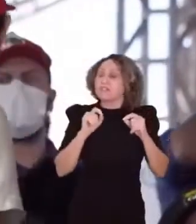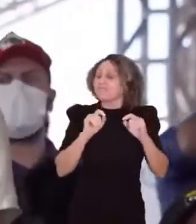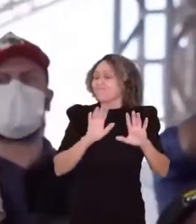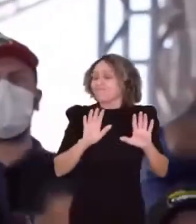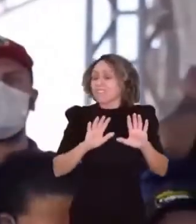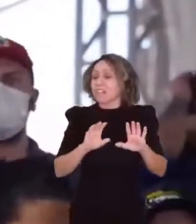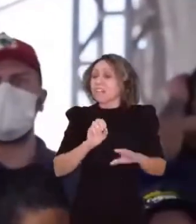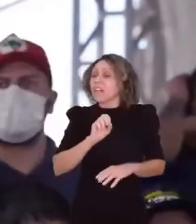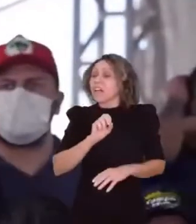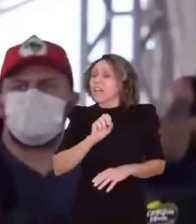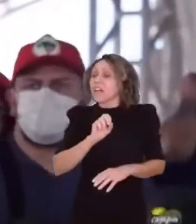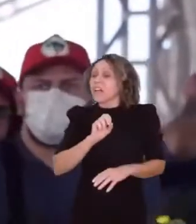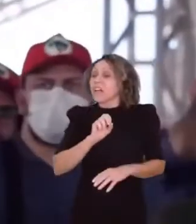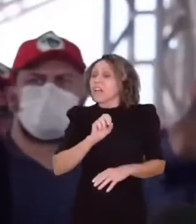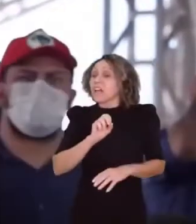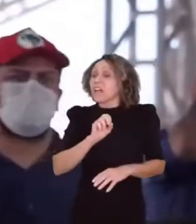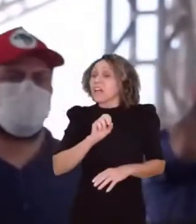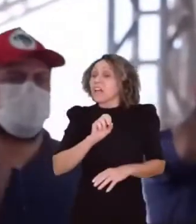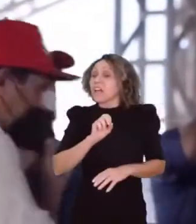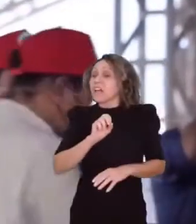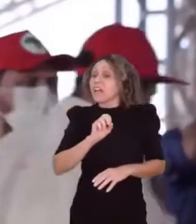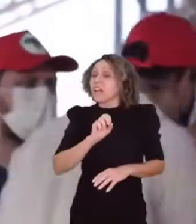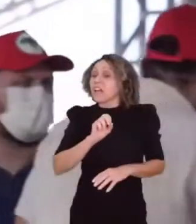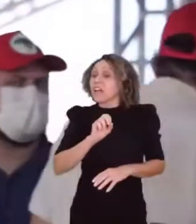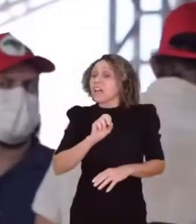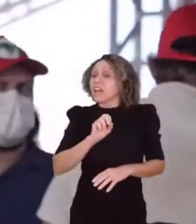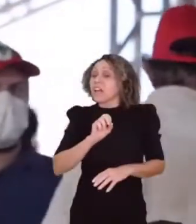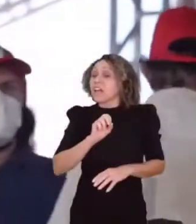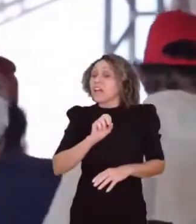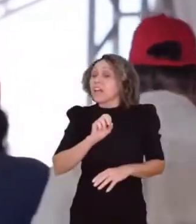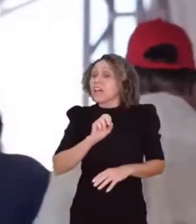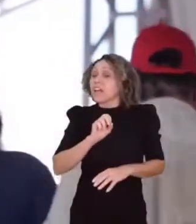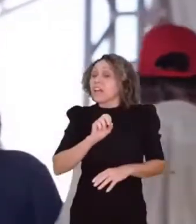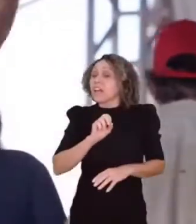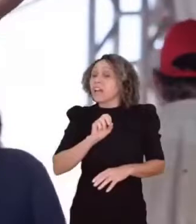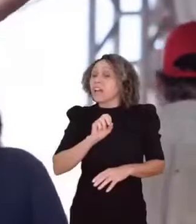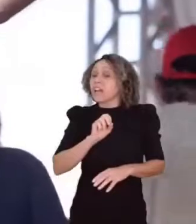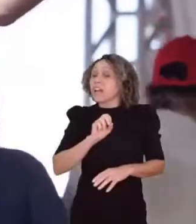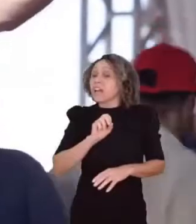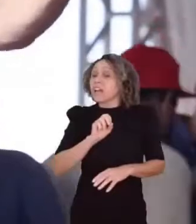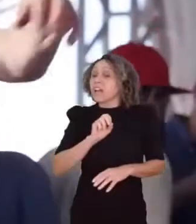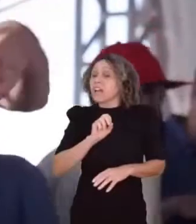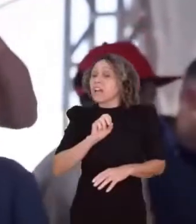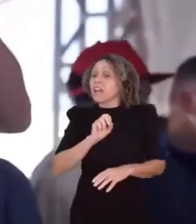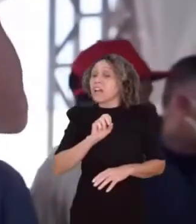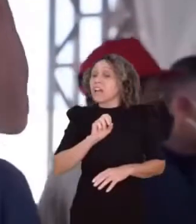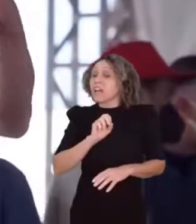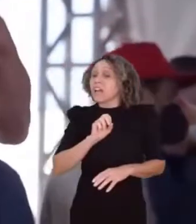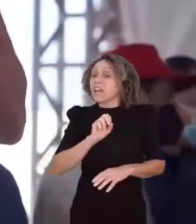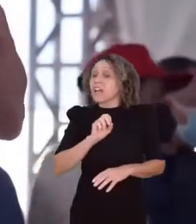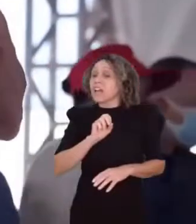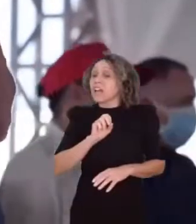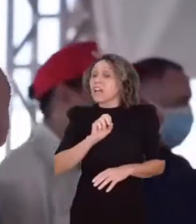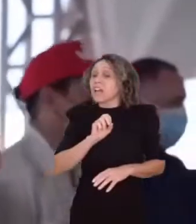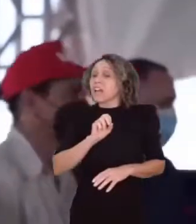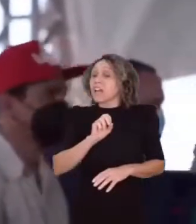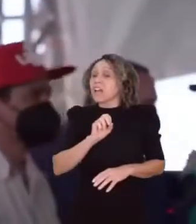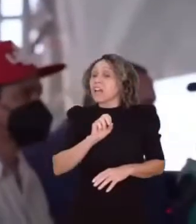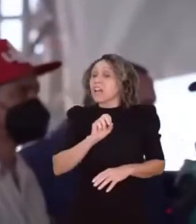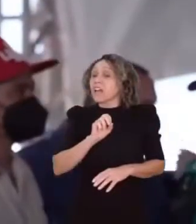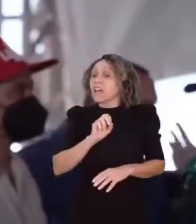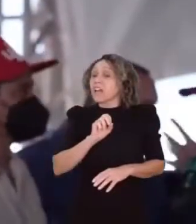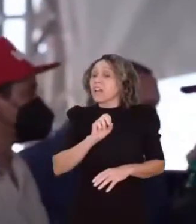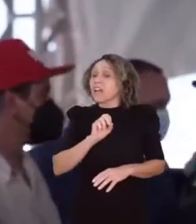igual nós. 6 mil pessoas contribuíram emprestando dinheiro para nós entrar na